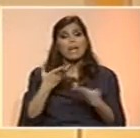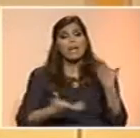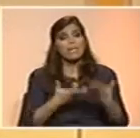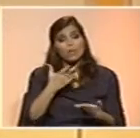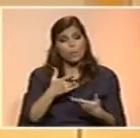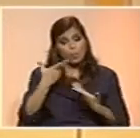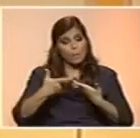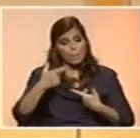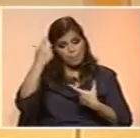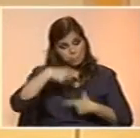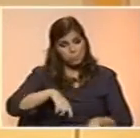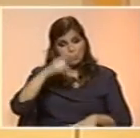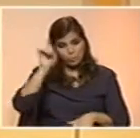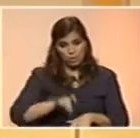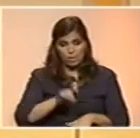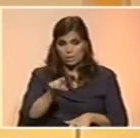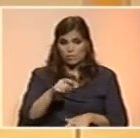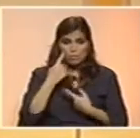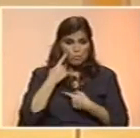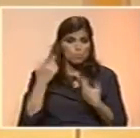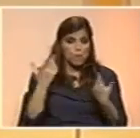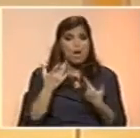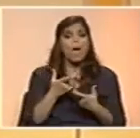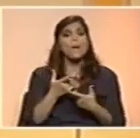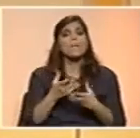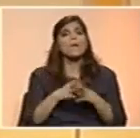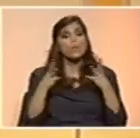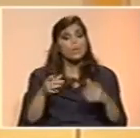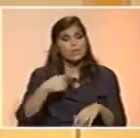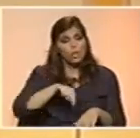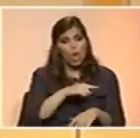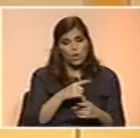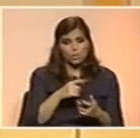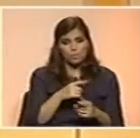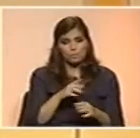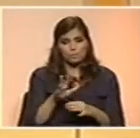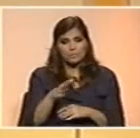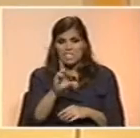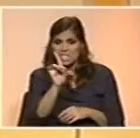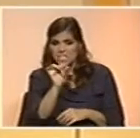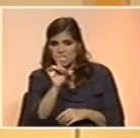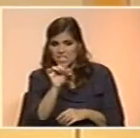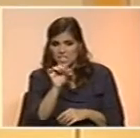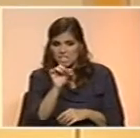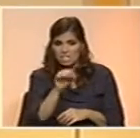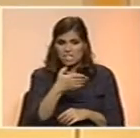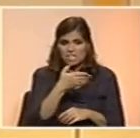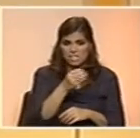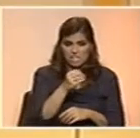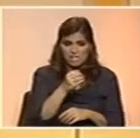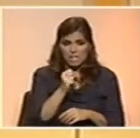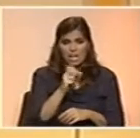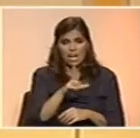dia. O que é que isto significa? Significa que na maioria de nós provavelmente andamos à volta dos 60 a 70 gramas por dia